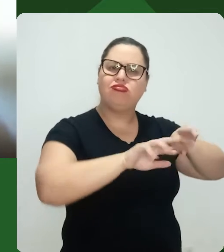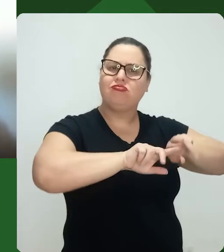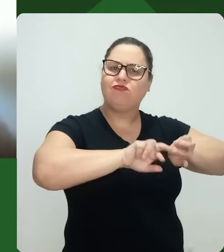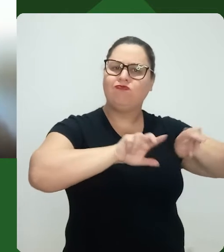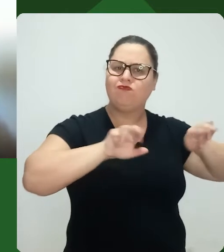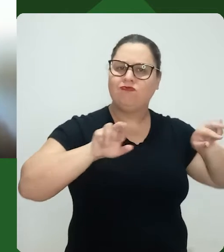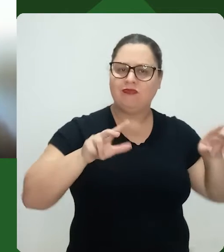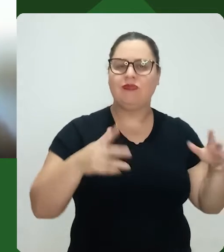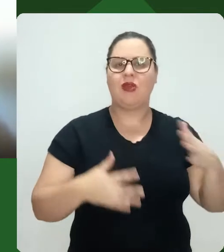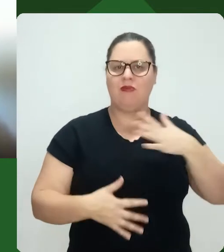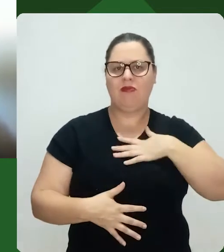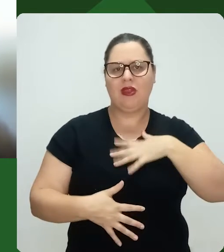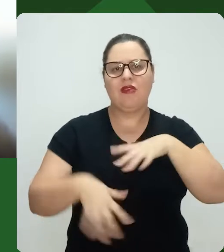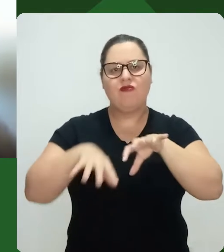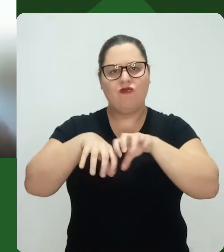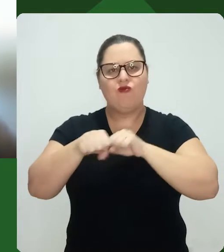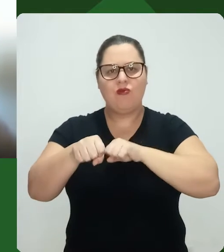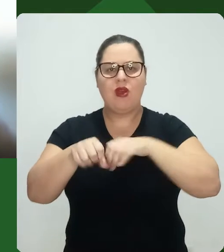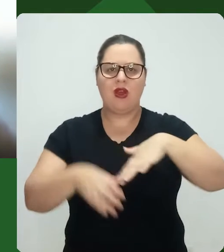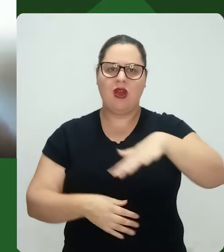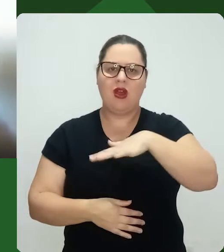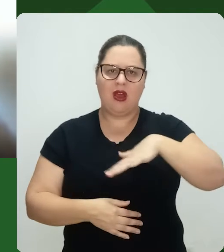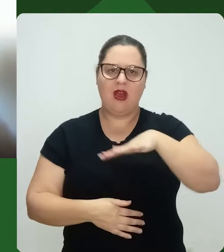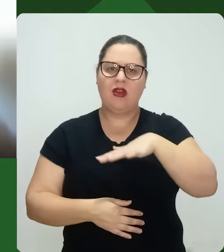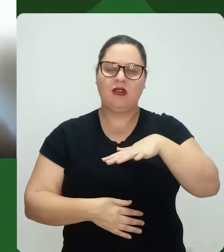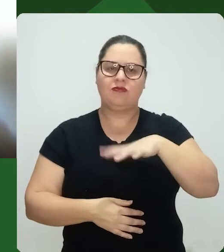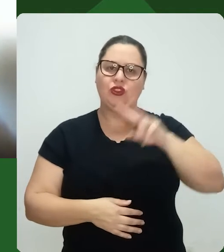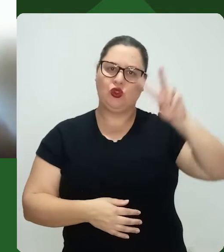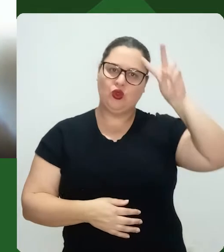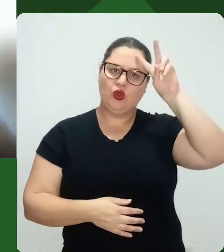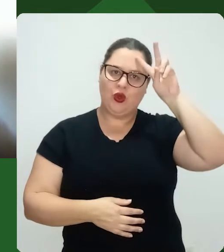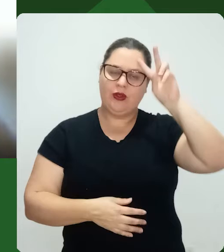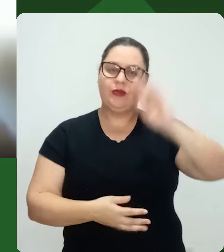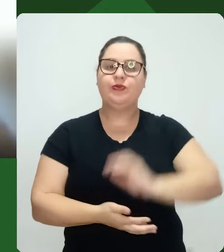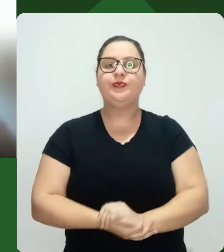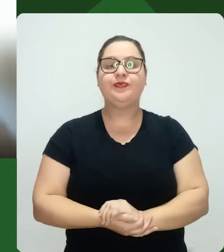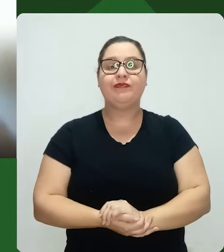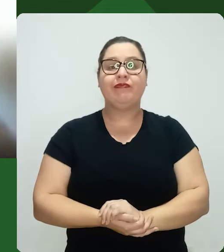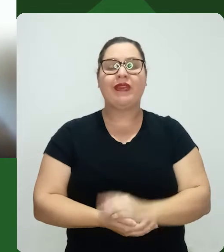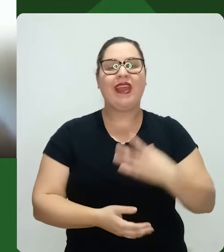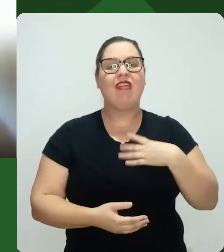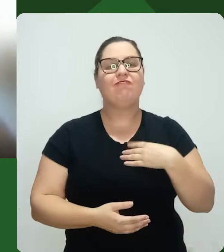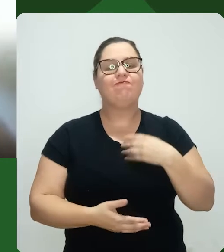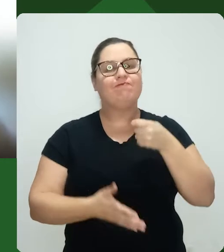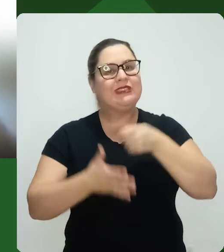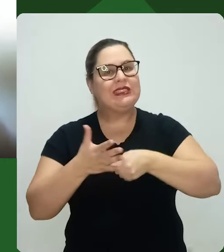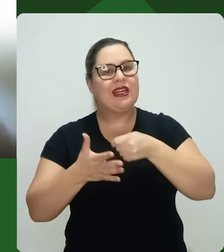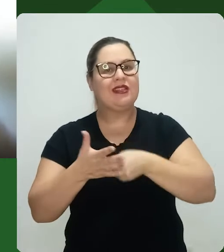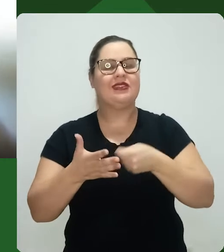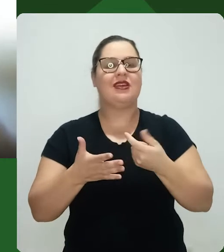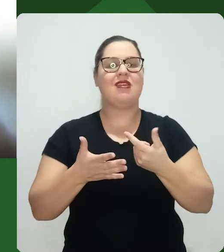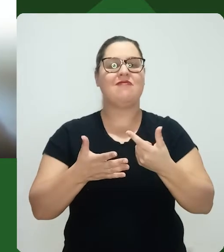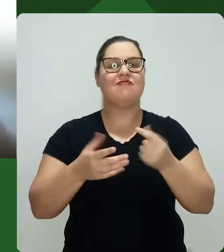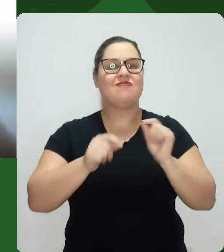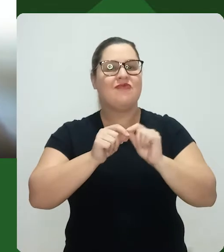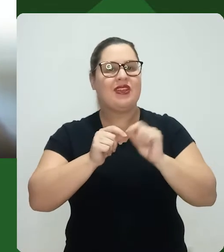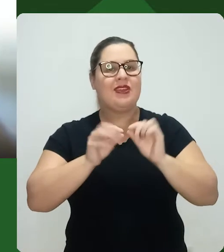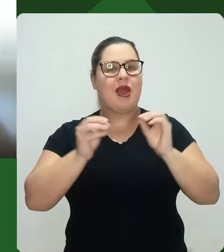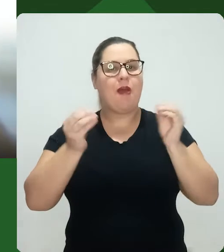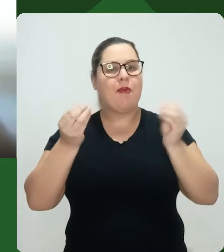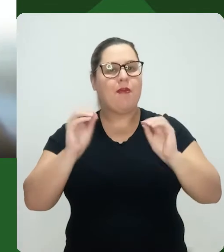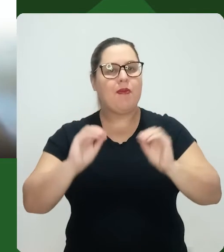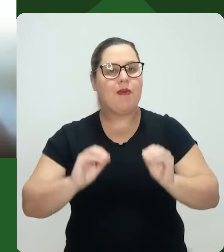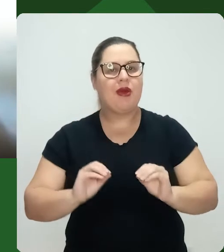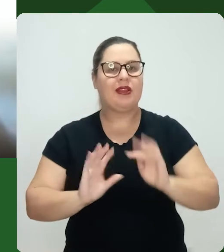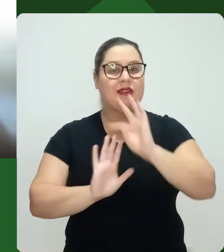foi escrito por mim, a partir de leituras diversas e de, enfim, da minha formação em